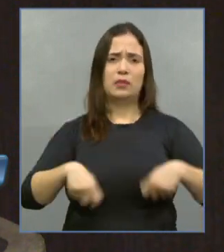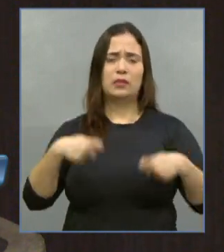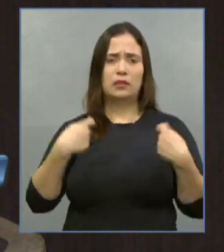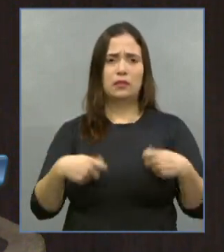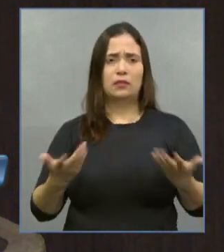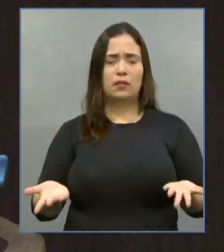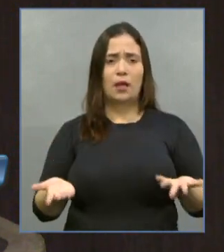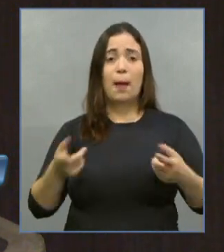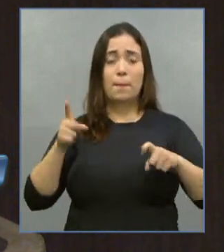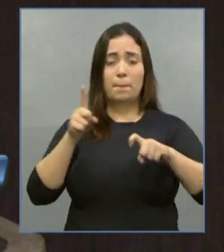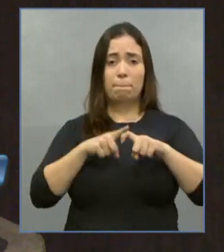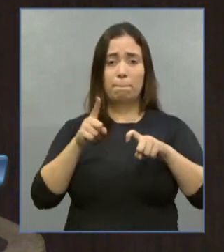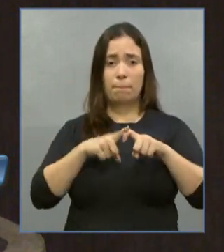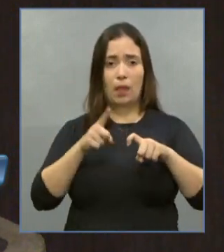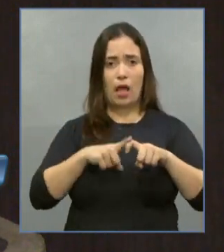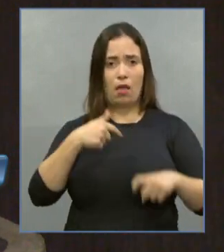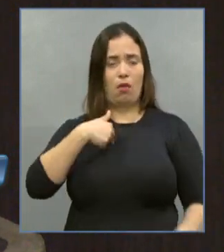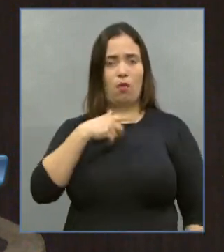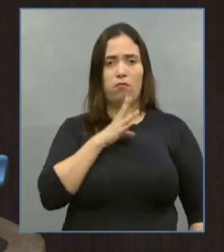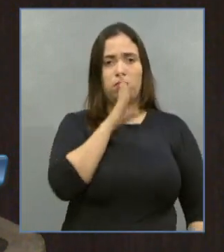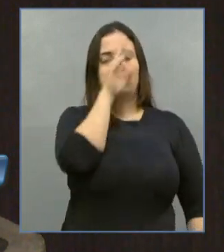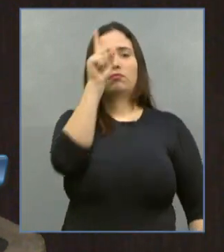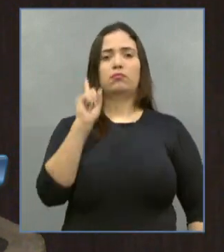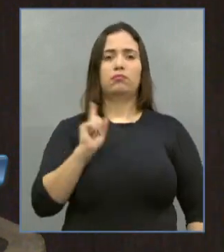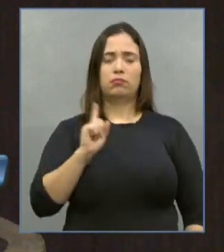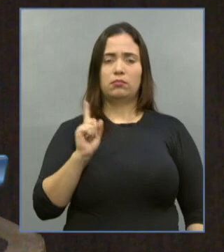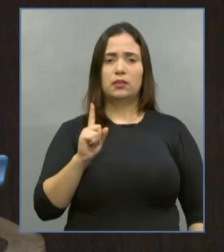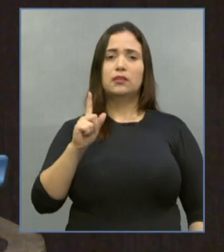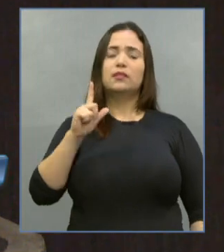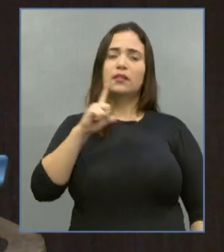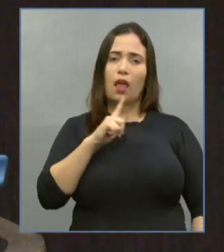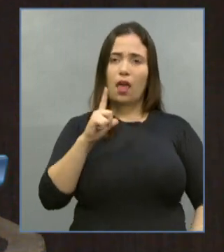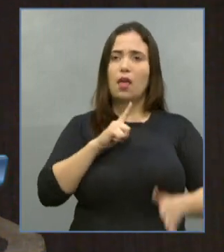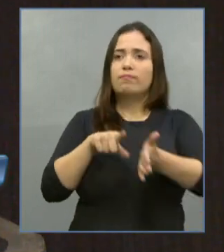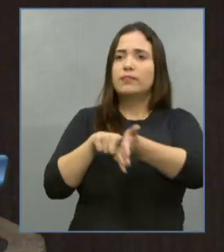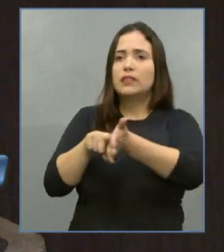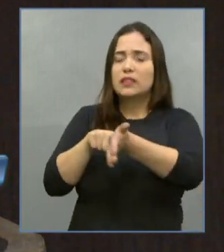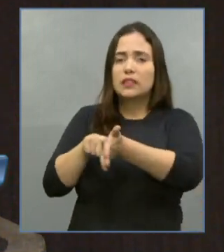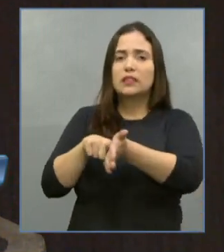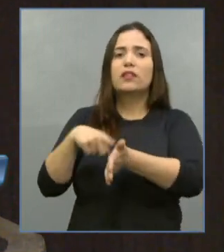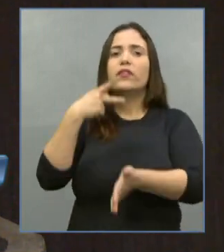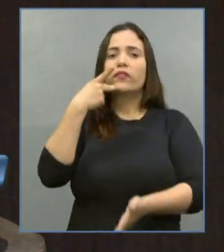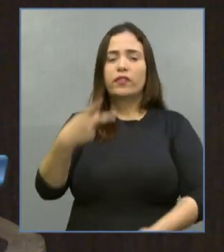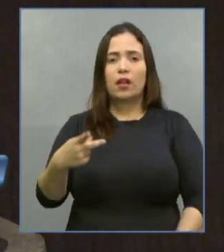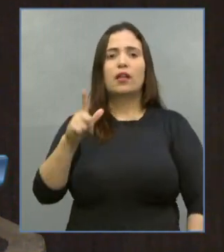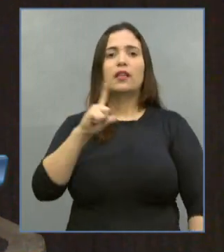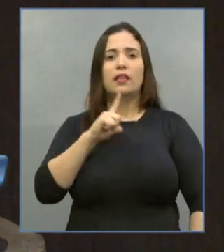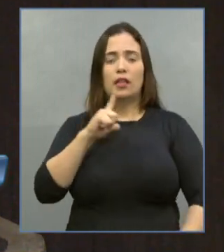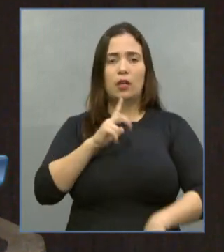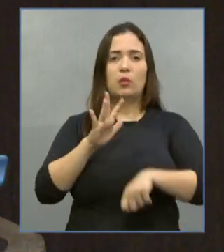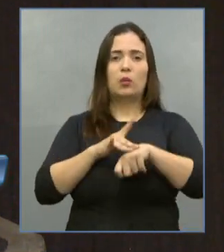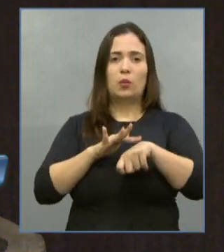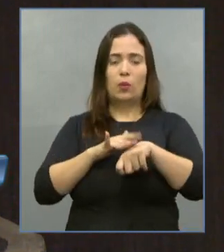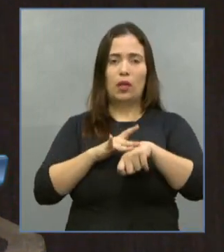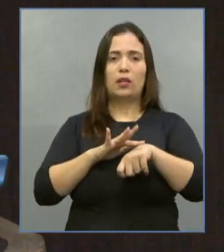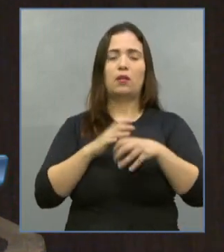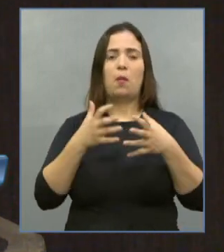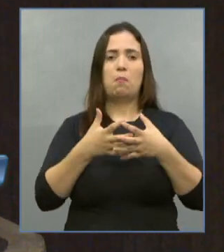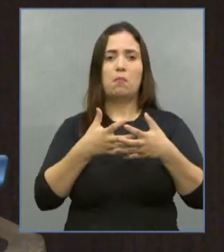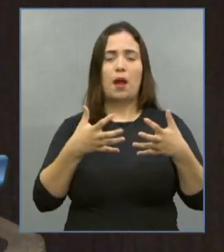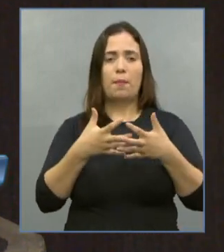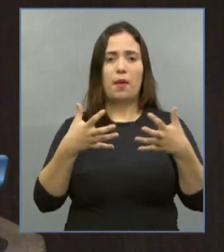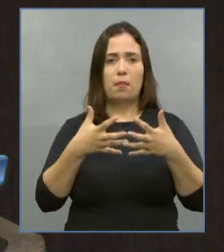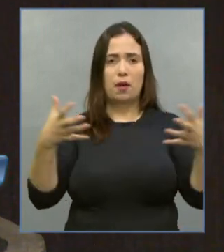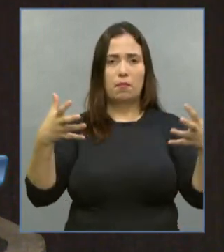os médicos que dizem, não sou eu que não sou médico, há uma ampliação de uma dada patologia, né, nessas crianças, deputado